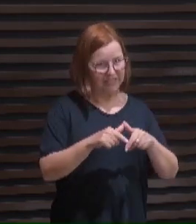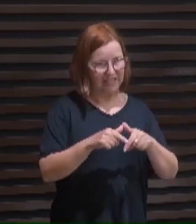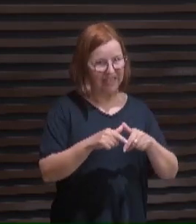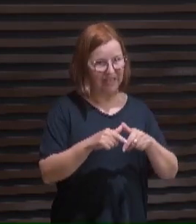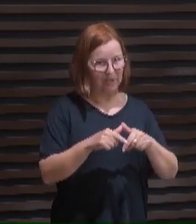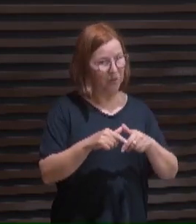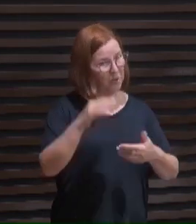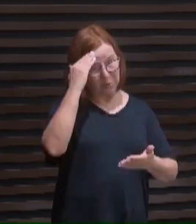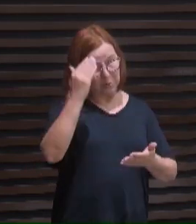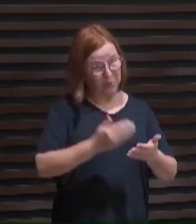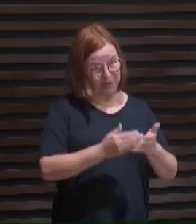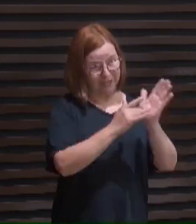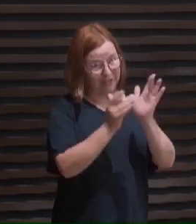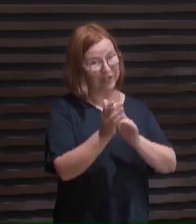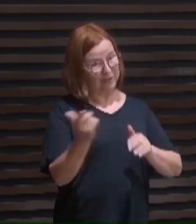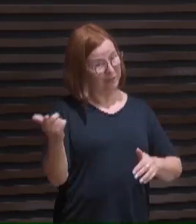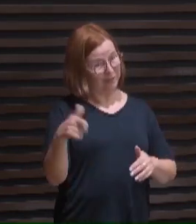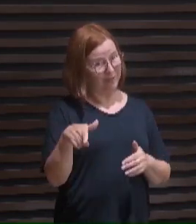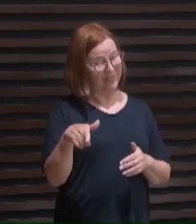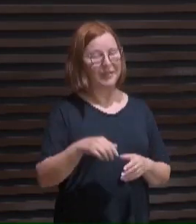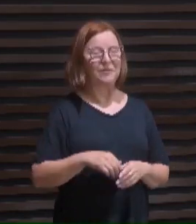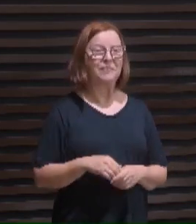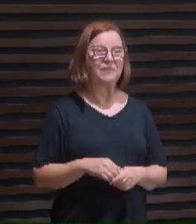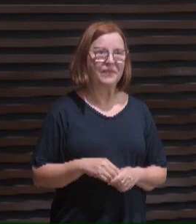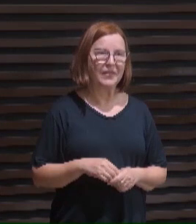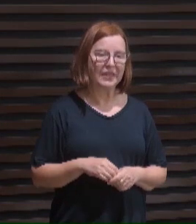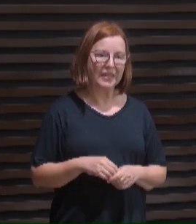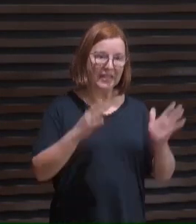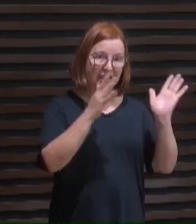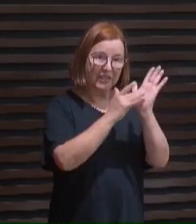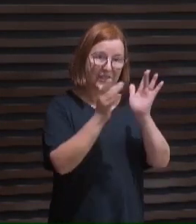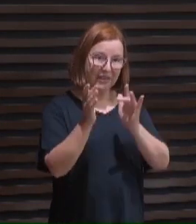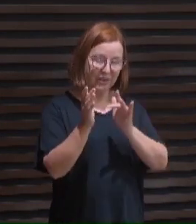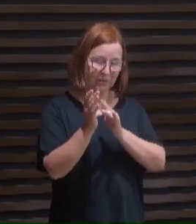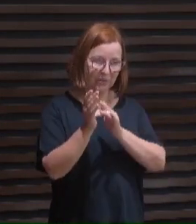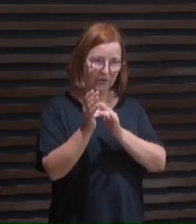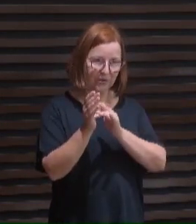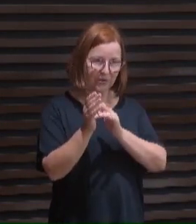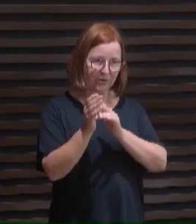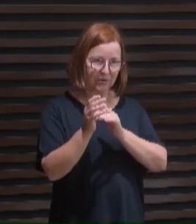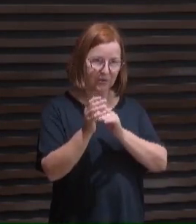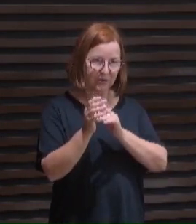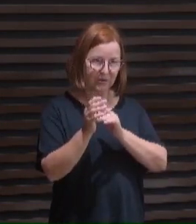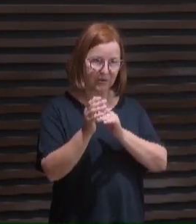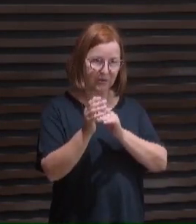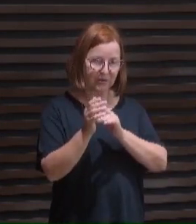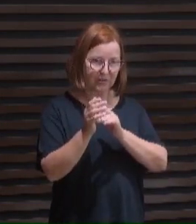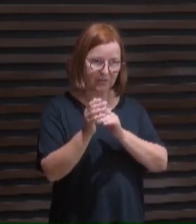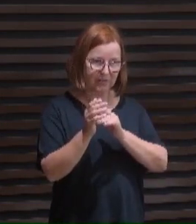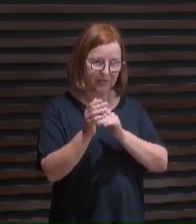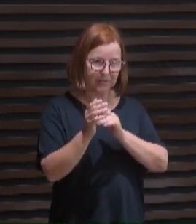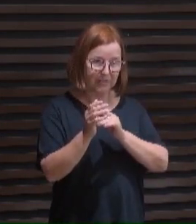creram nele. Jesus não deixou mais do que 600 e poucos discípulos aqui na